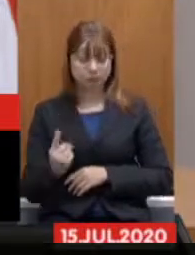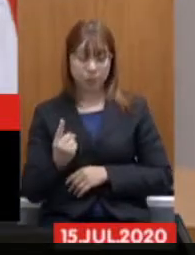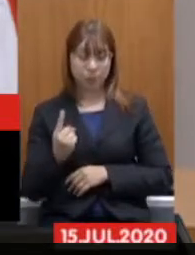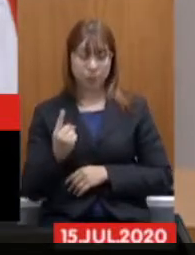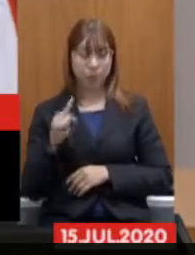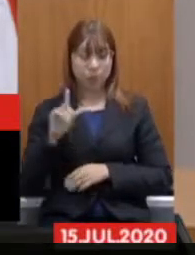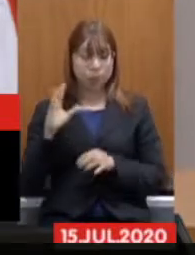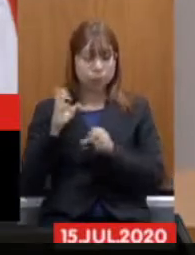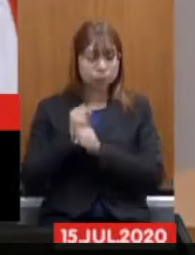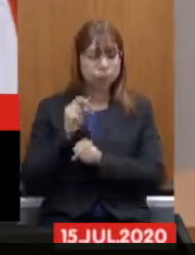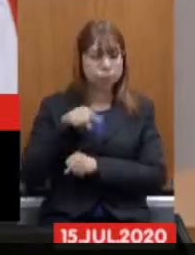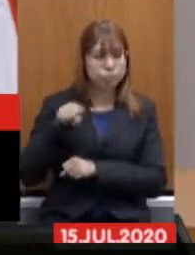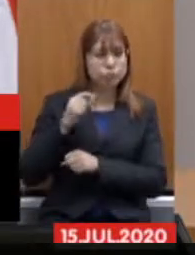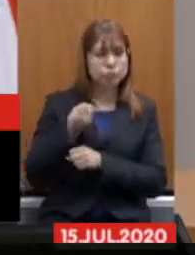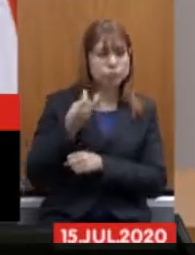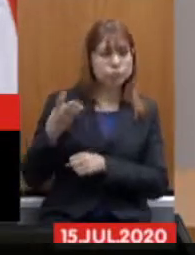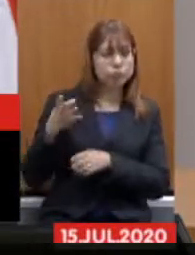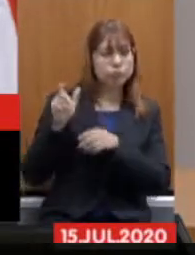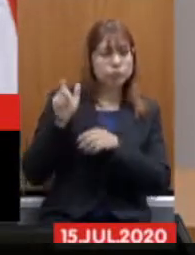número